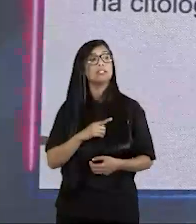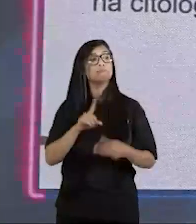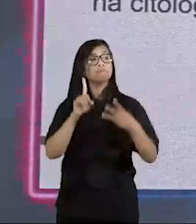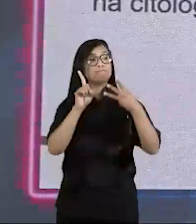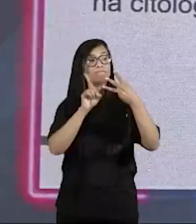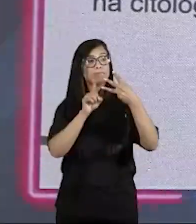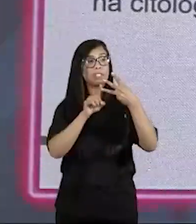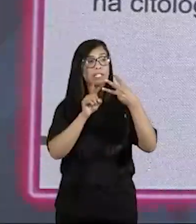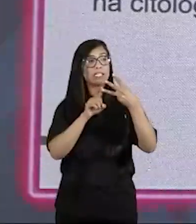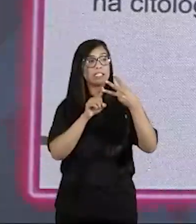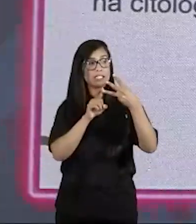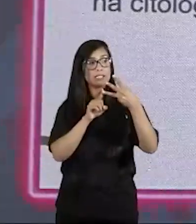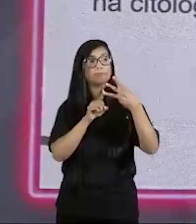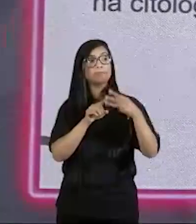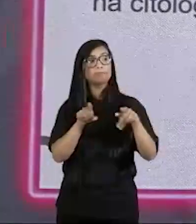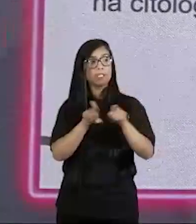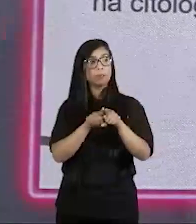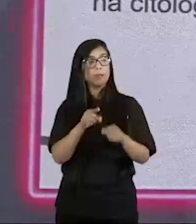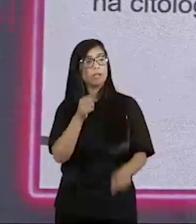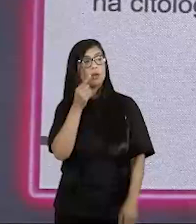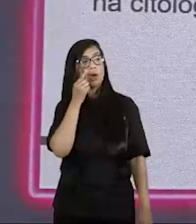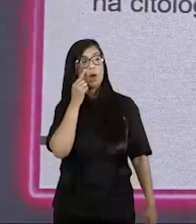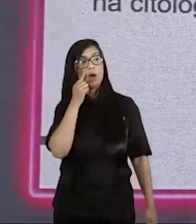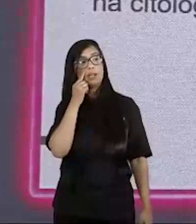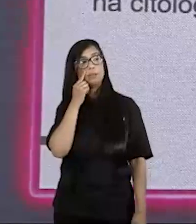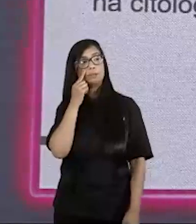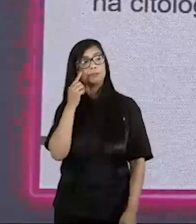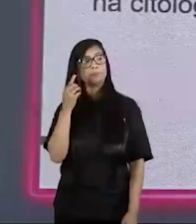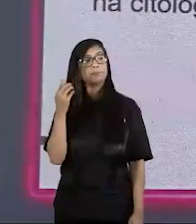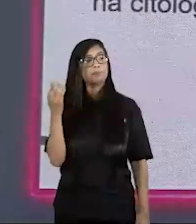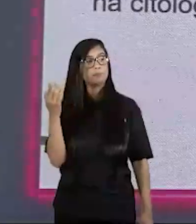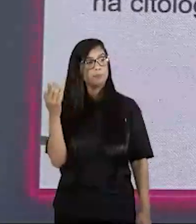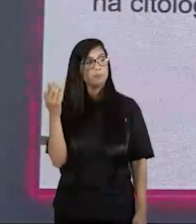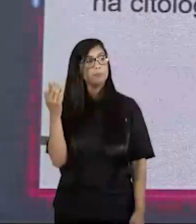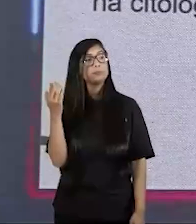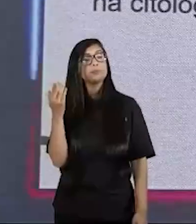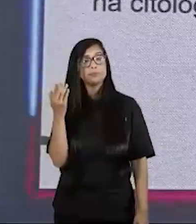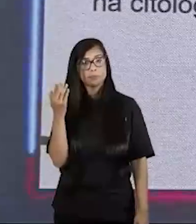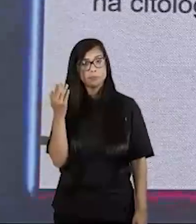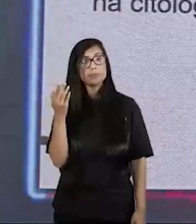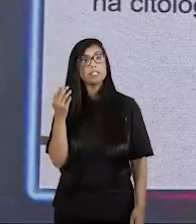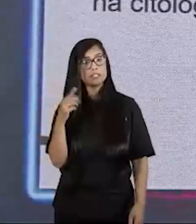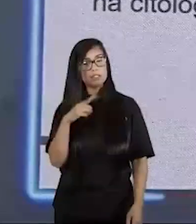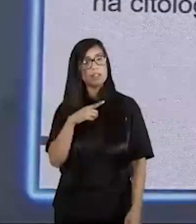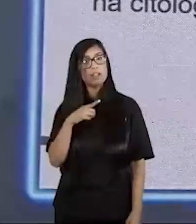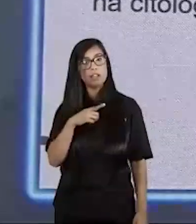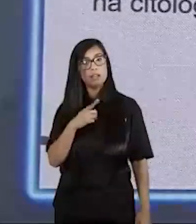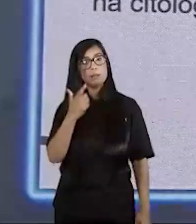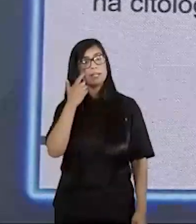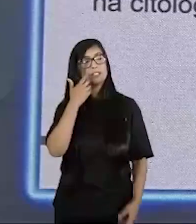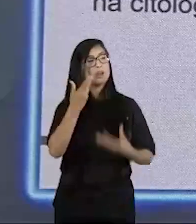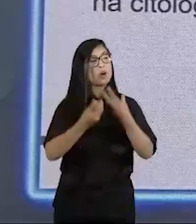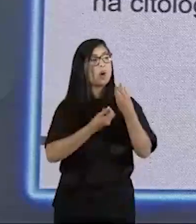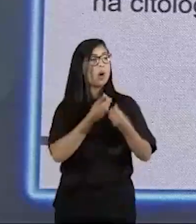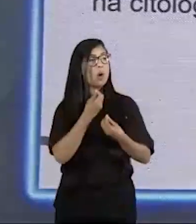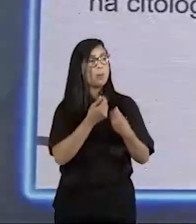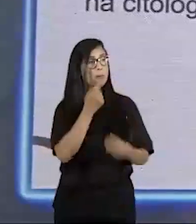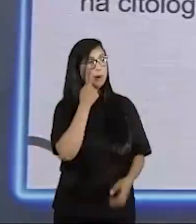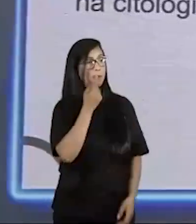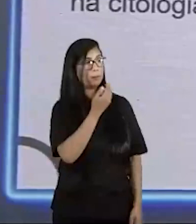as possibilidades etiológicas. No piogranulomatoso, eu vou para o passo 3, pensar quais são as